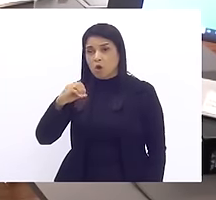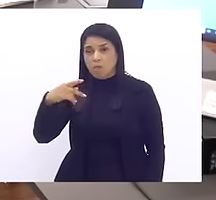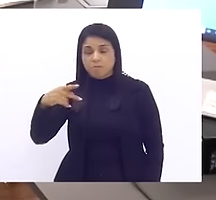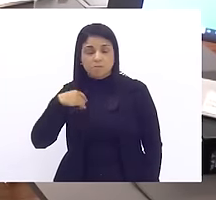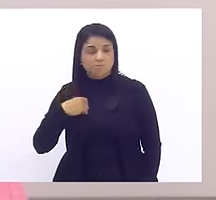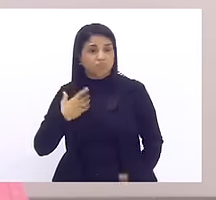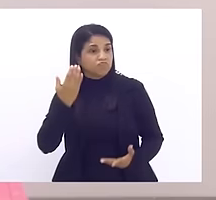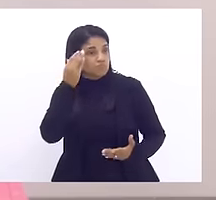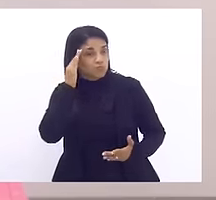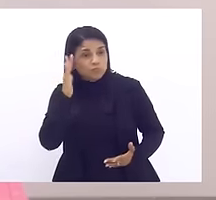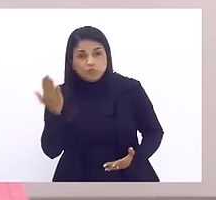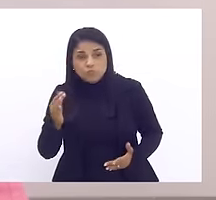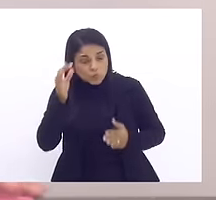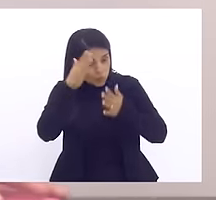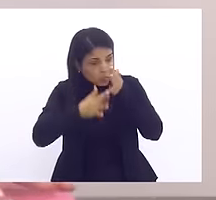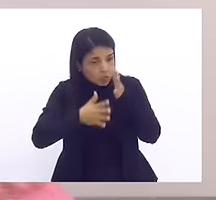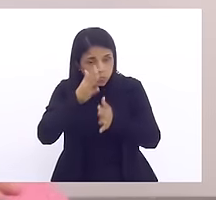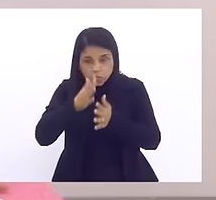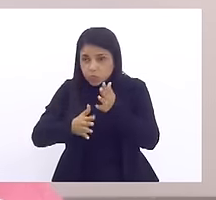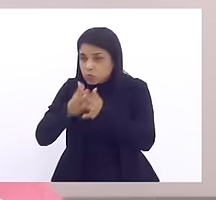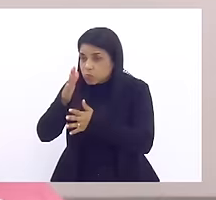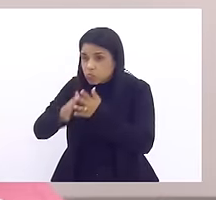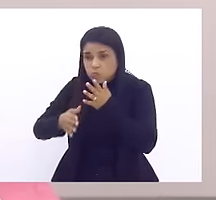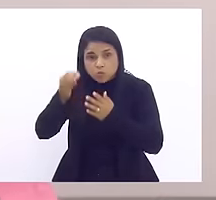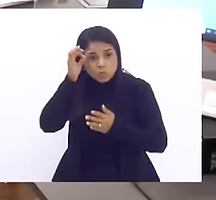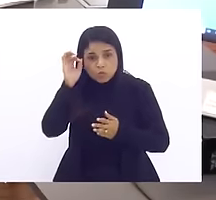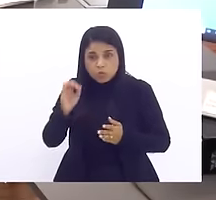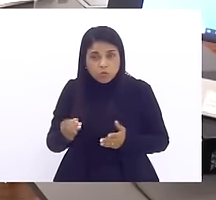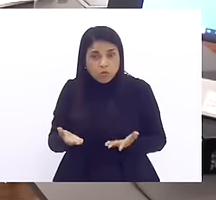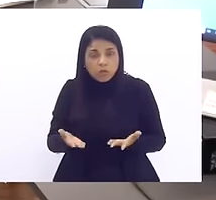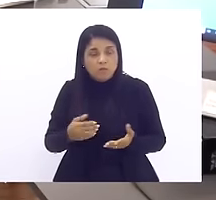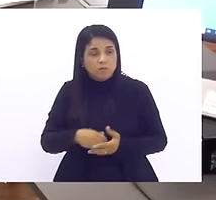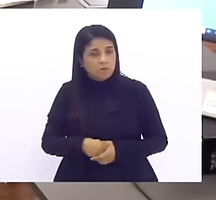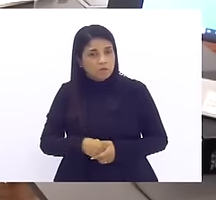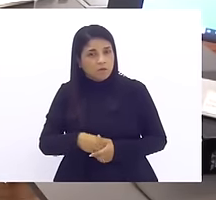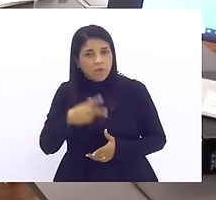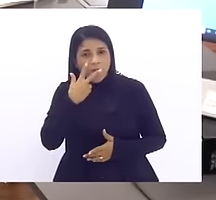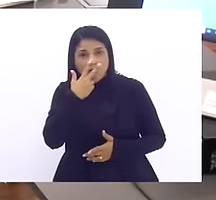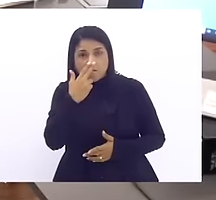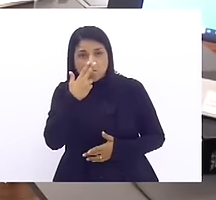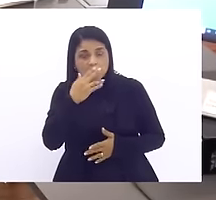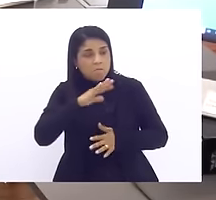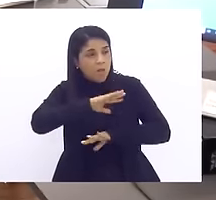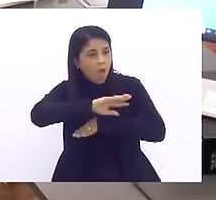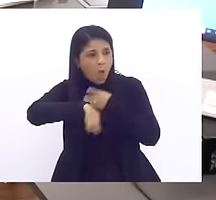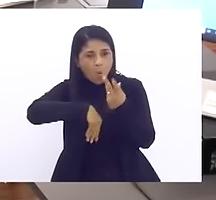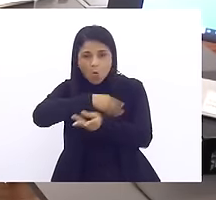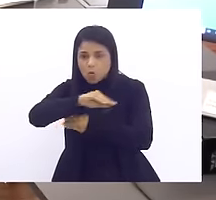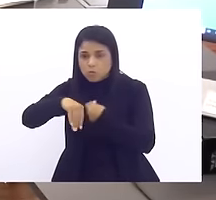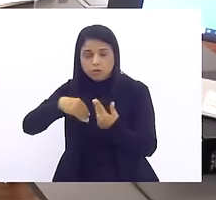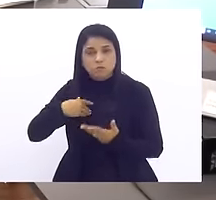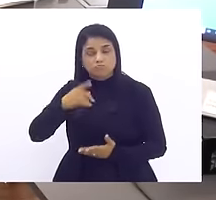como se diz no popular O Samba do doido assim não tem comando